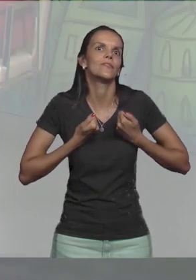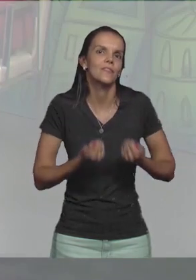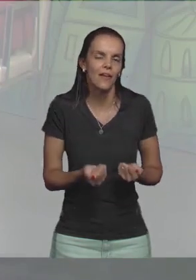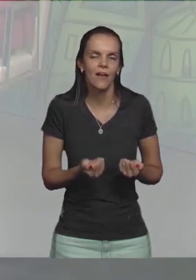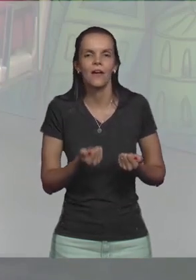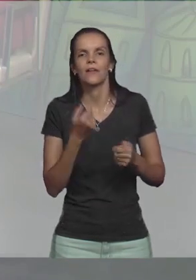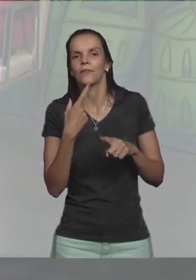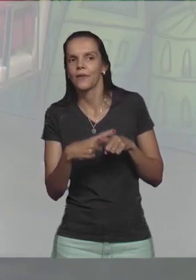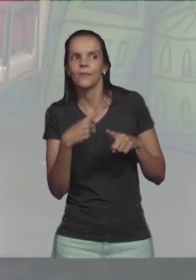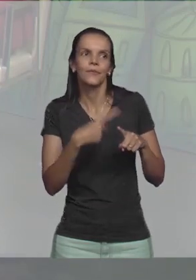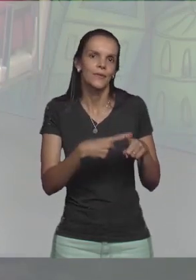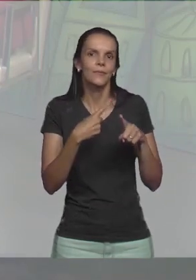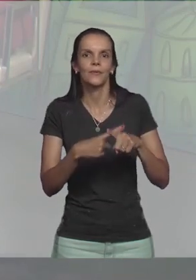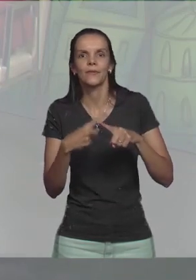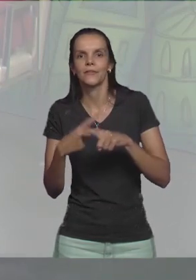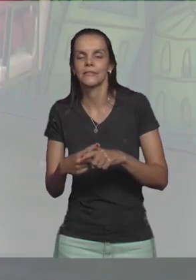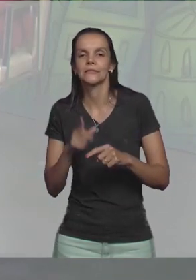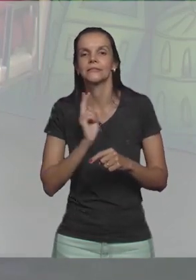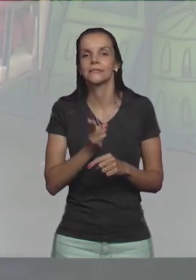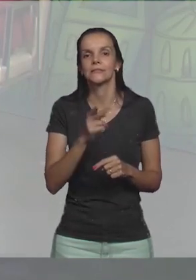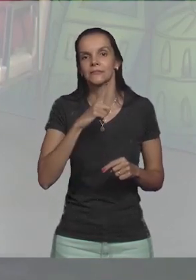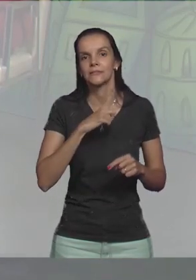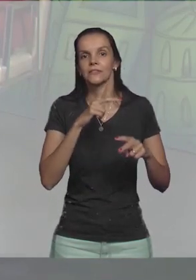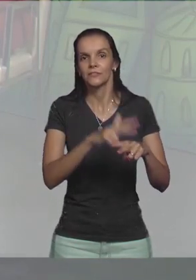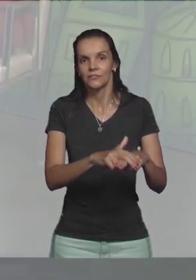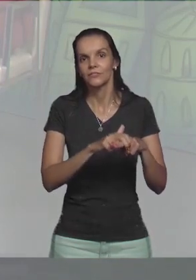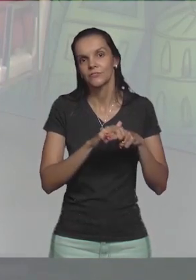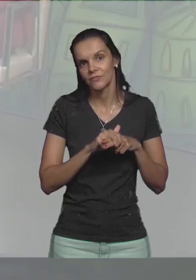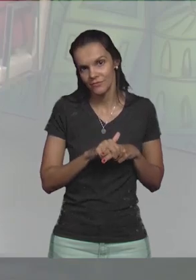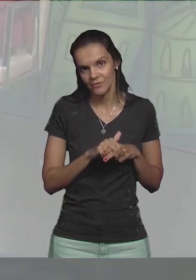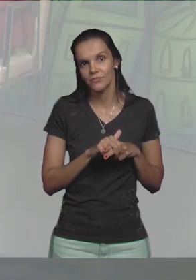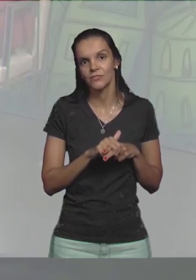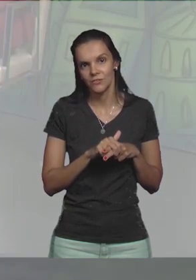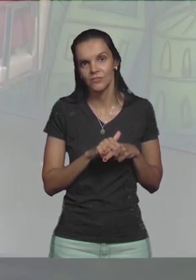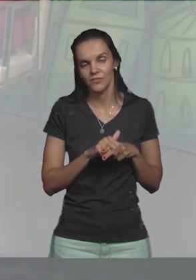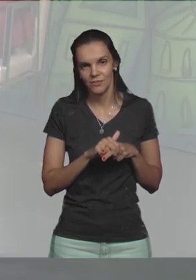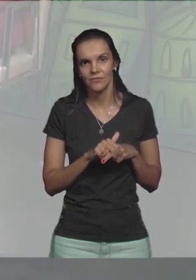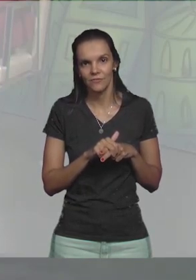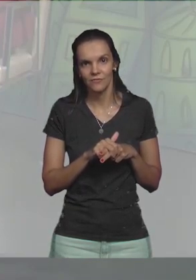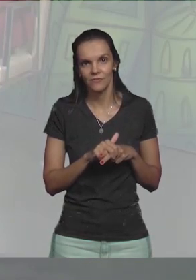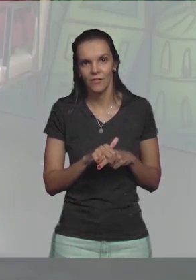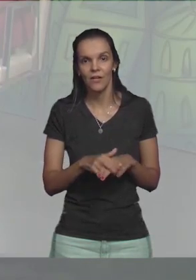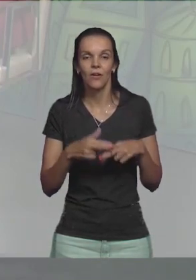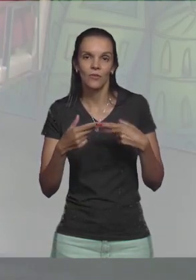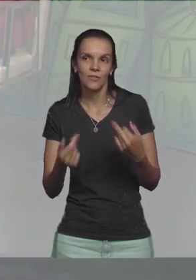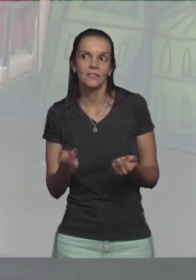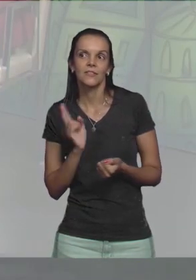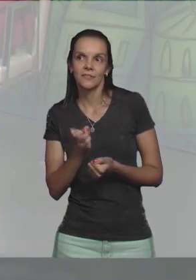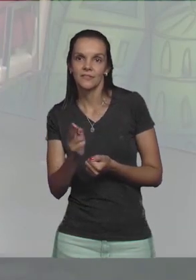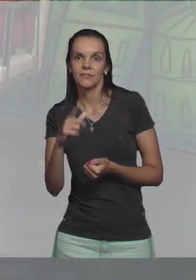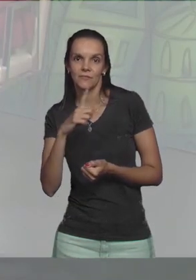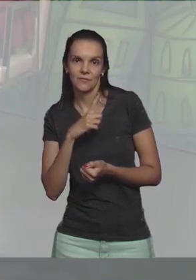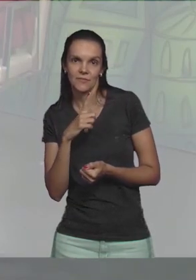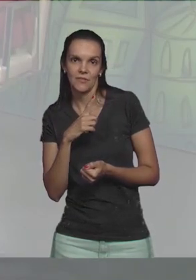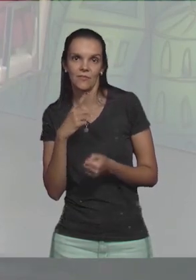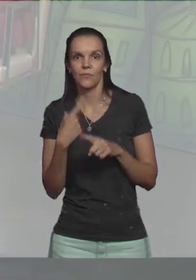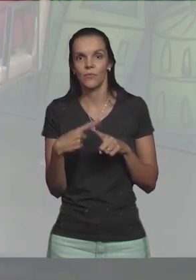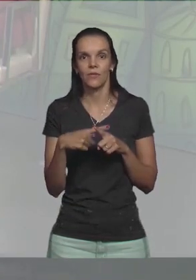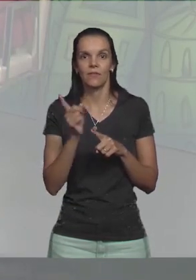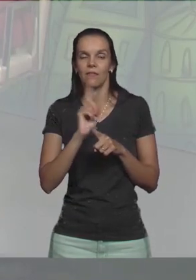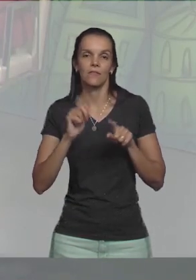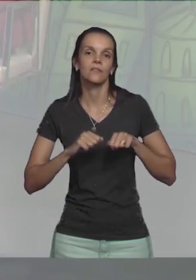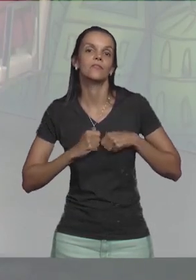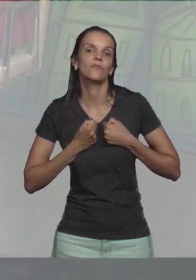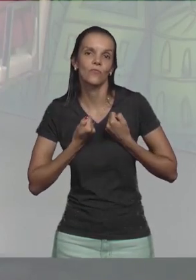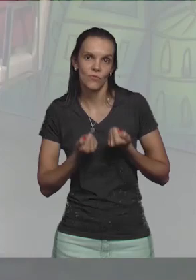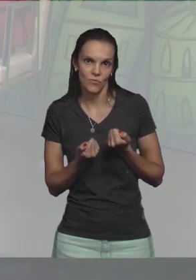esforçam, é porque... Sempre tem uma justificativa para negar aquilo que sempre teve ali. Não foi porque não se